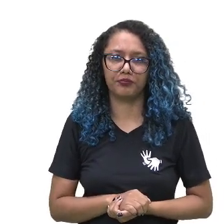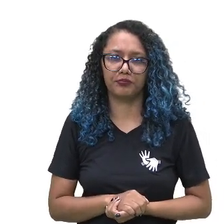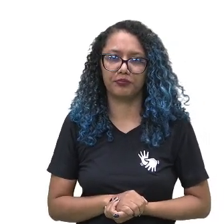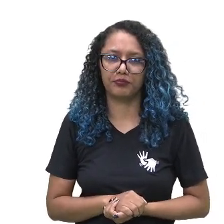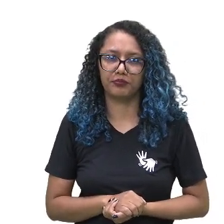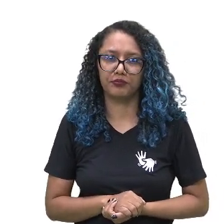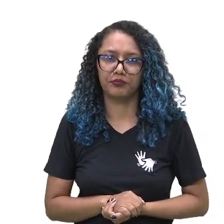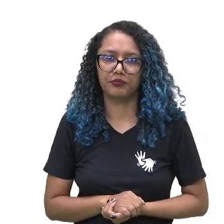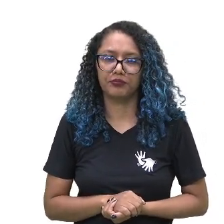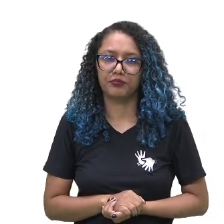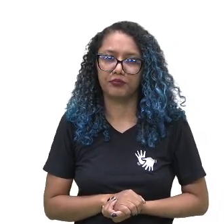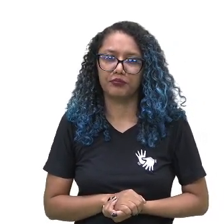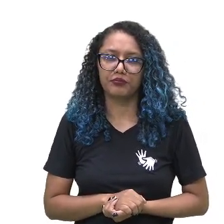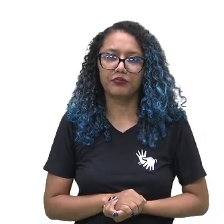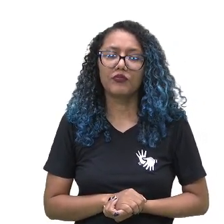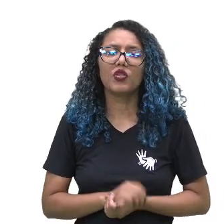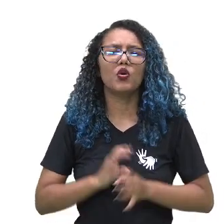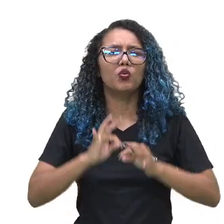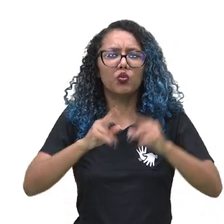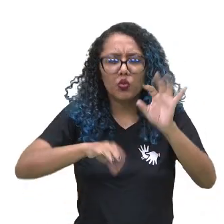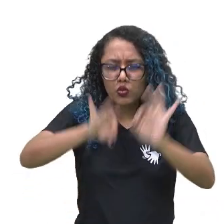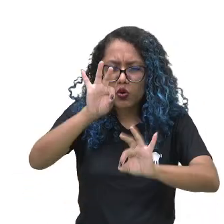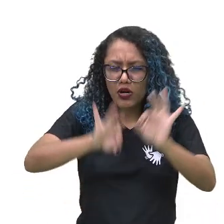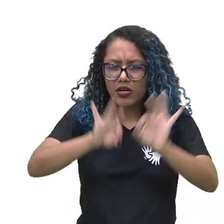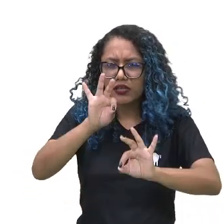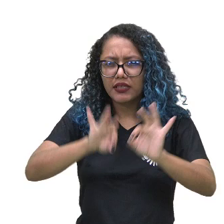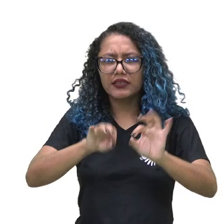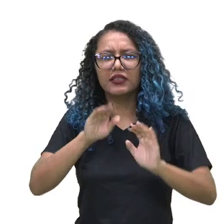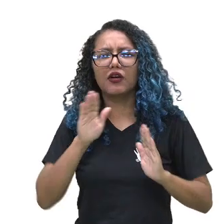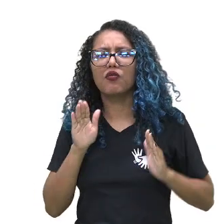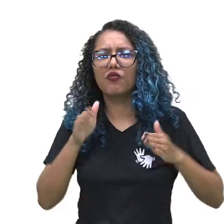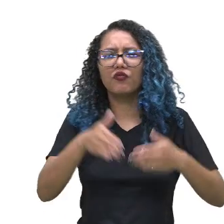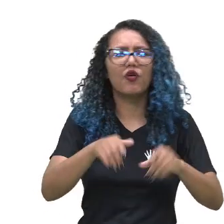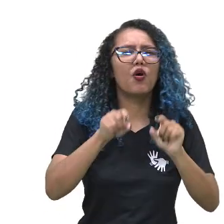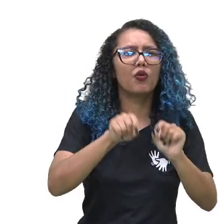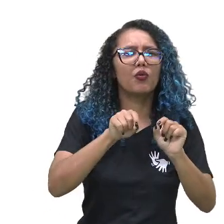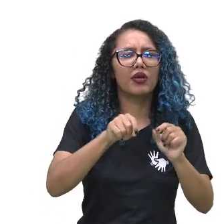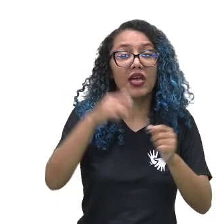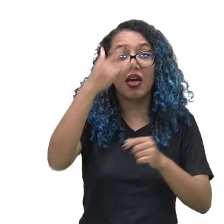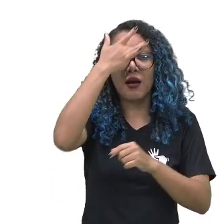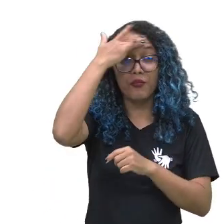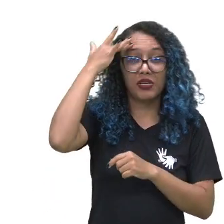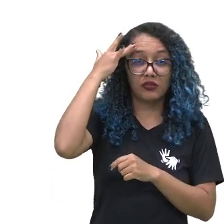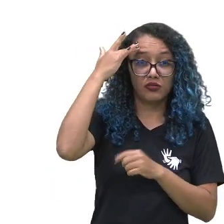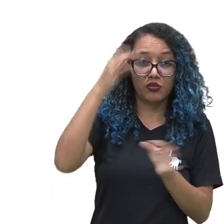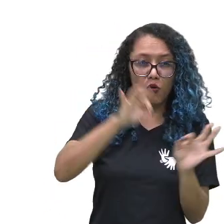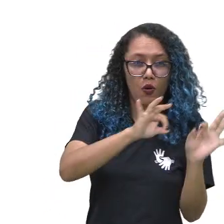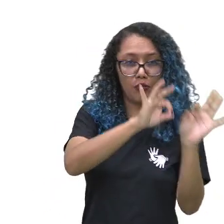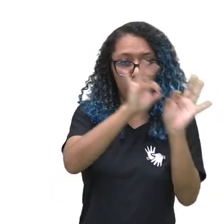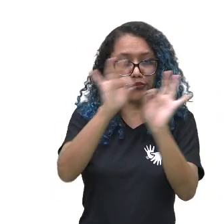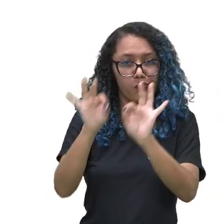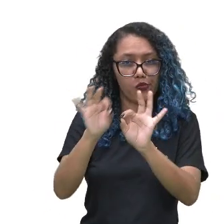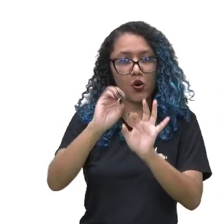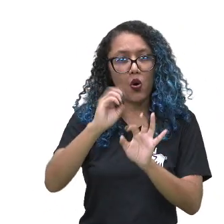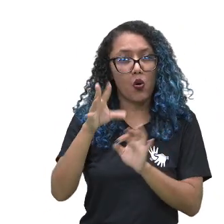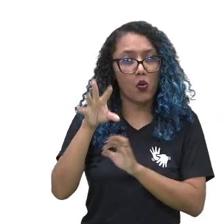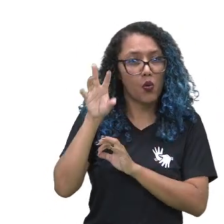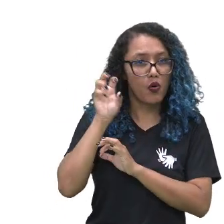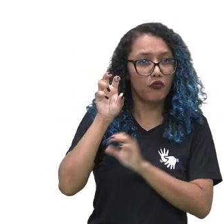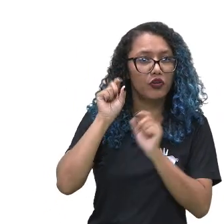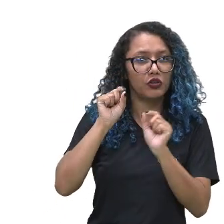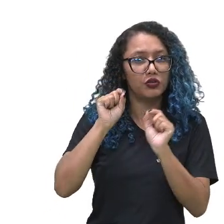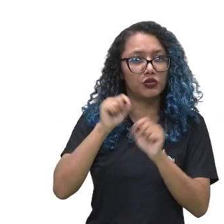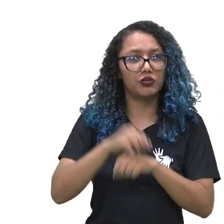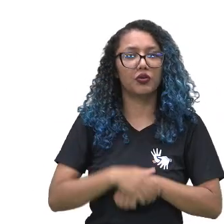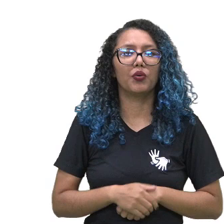segundo eles, tudo é feito para que o telespectador, né, ou o ouvinte apenas consuma o que lhe